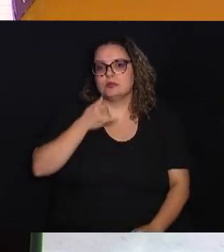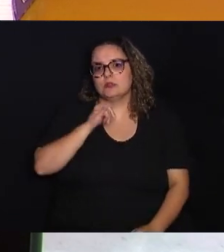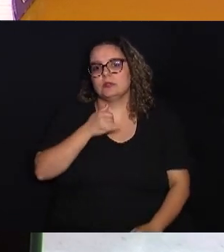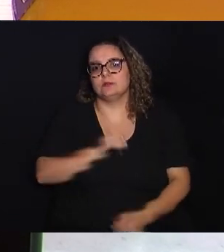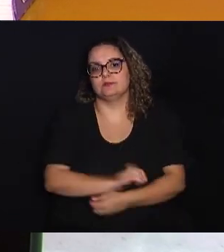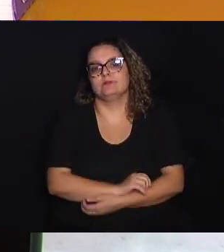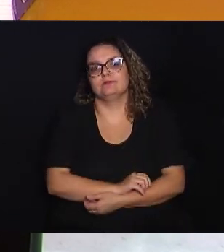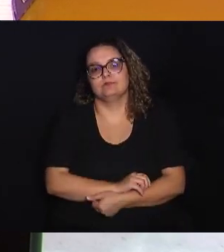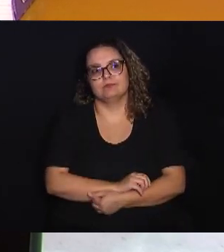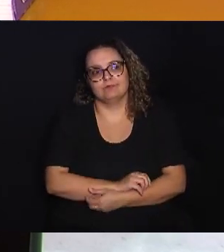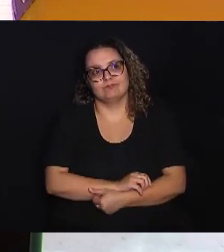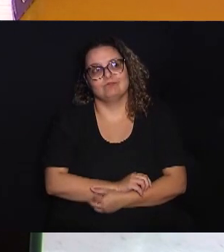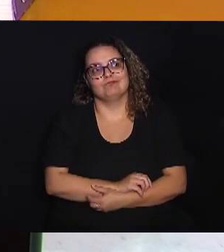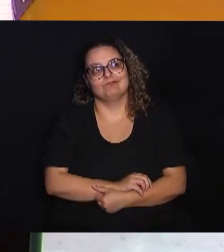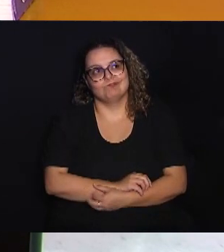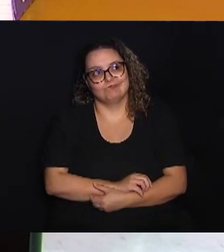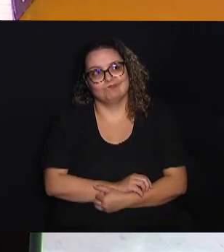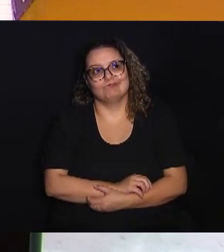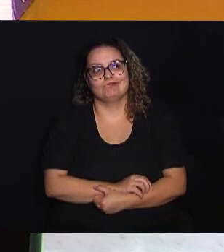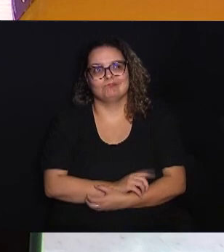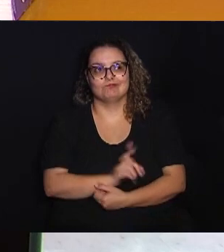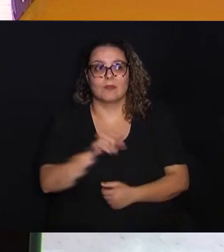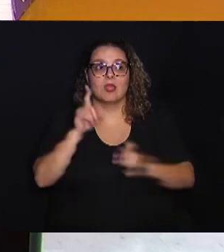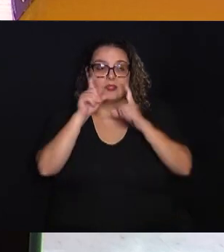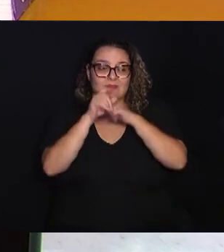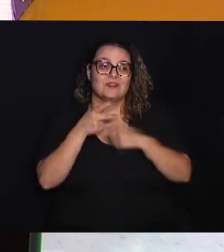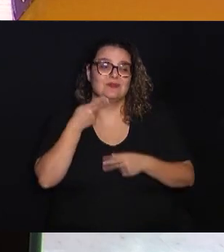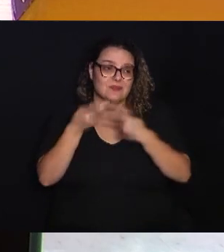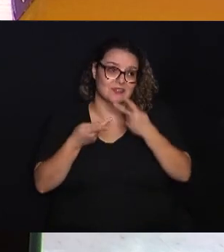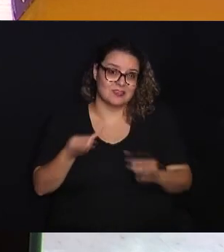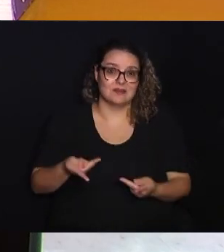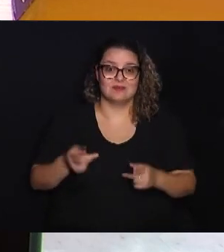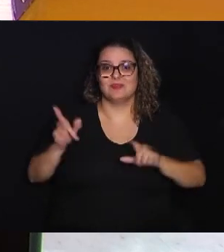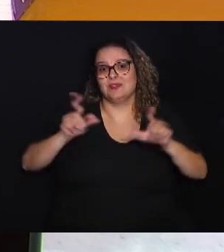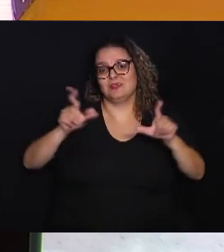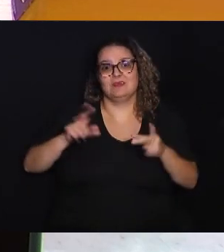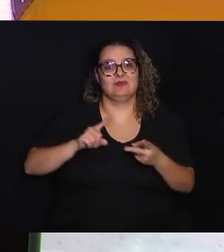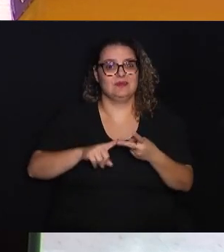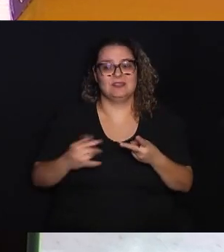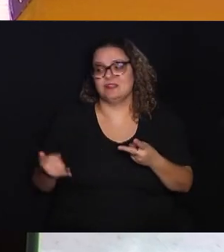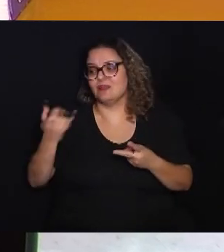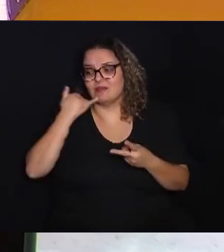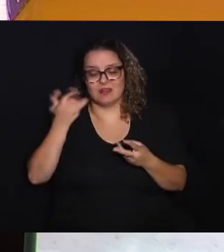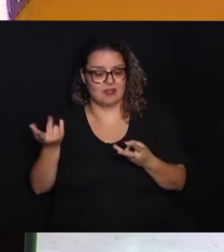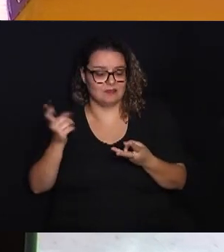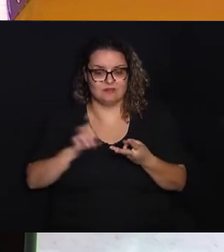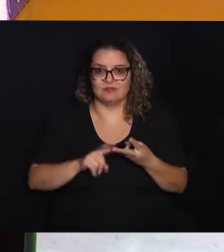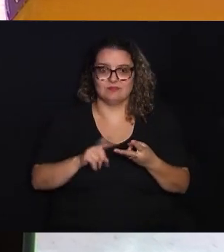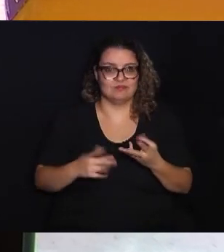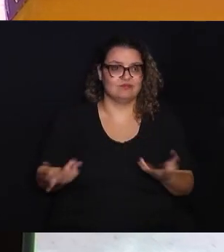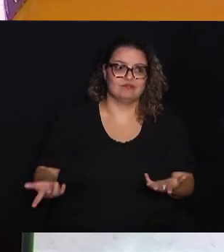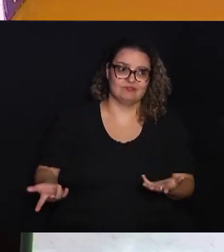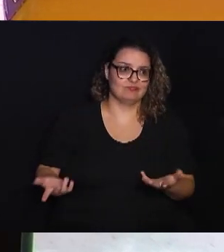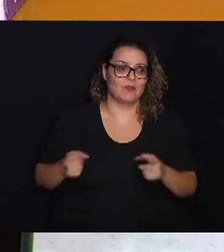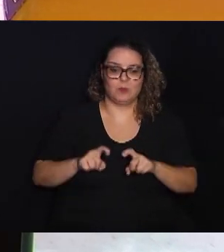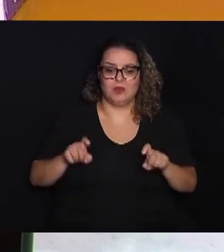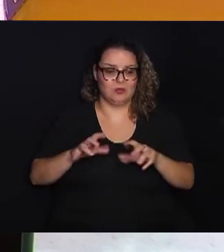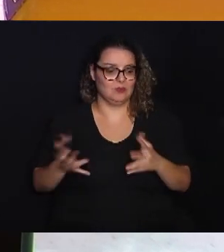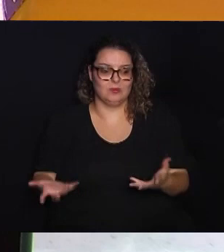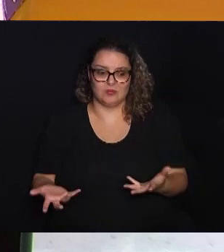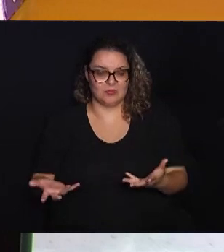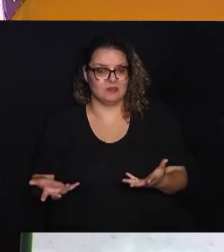eletrônicos. Esse é muito difícil dizer, e eu diria o seguinte, televisão, celular,